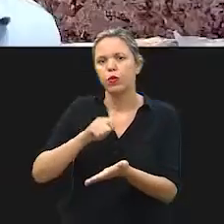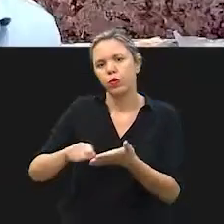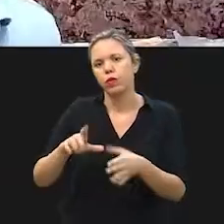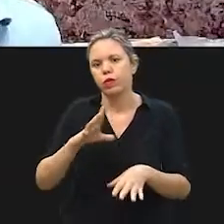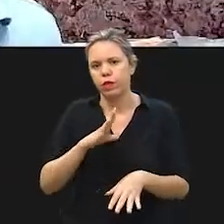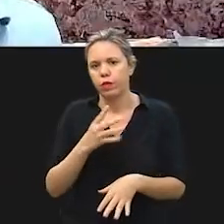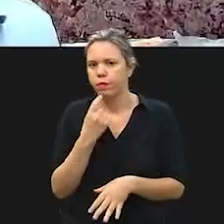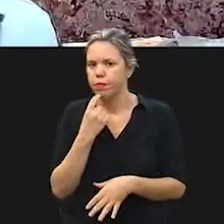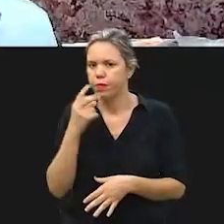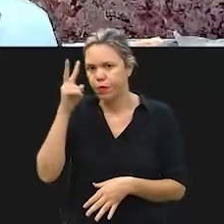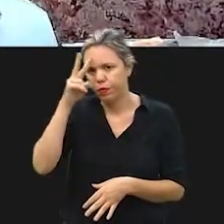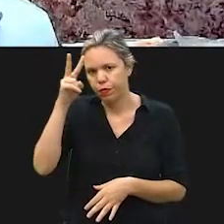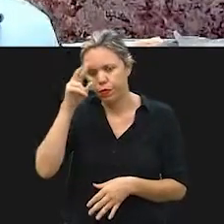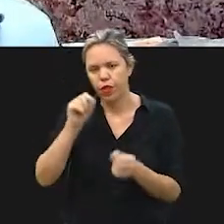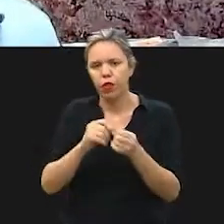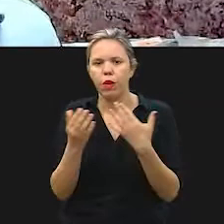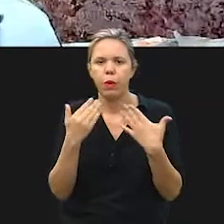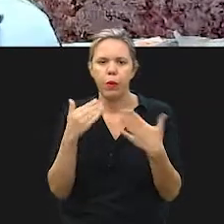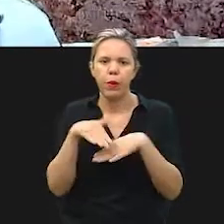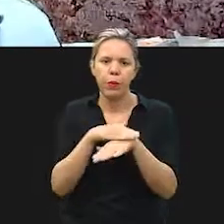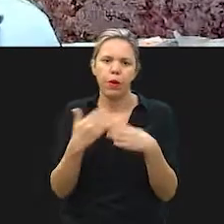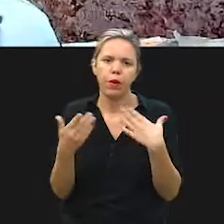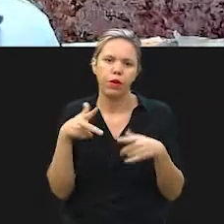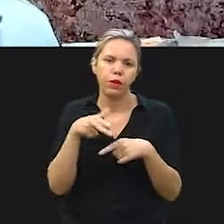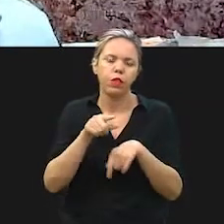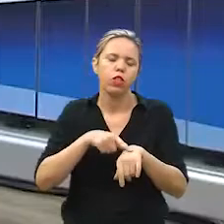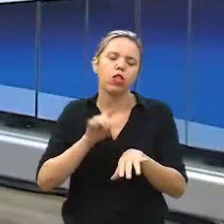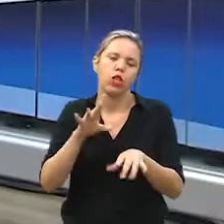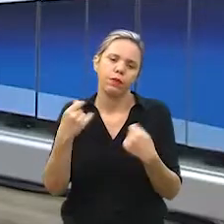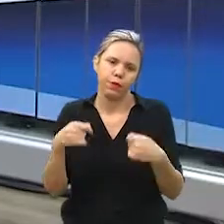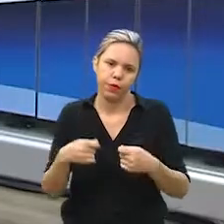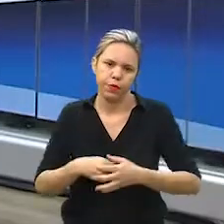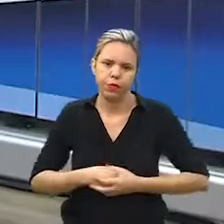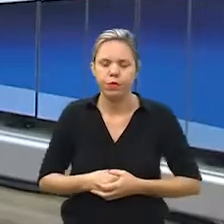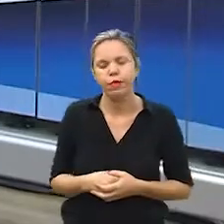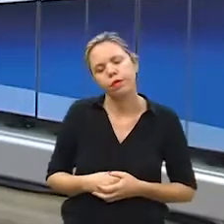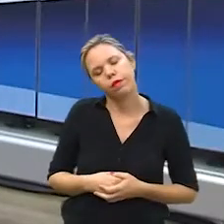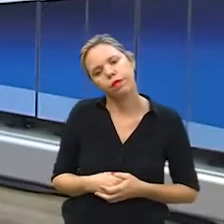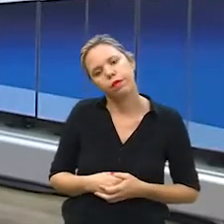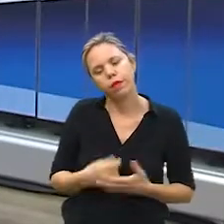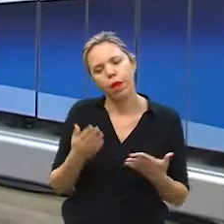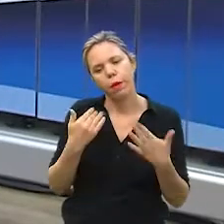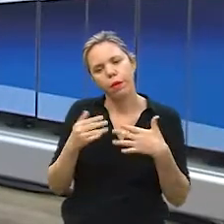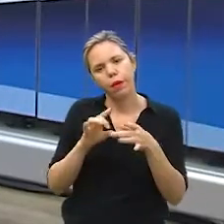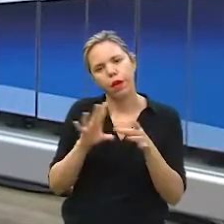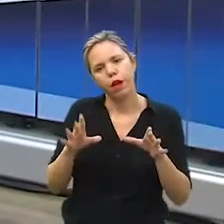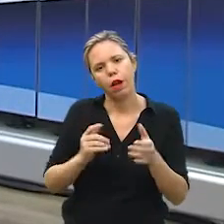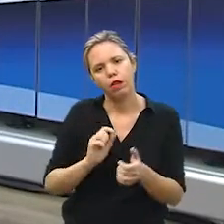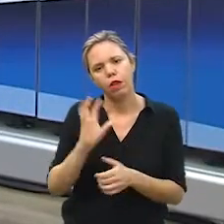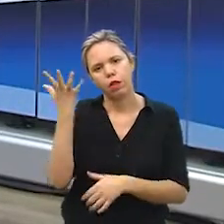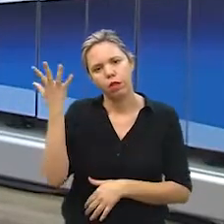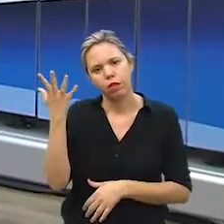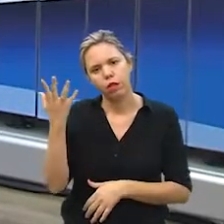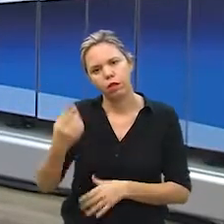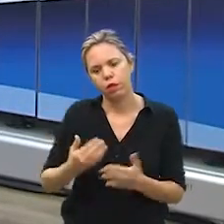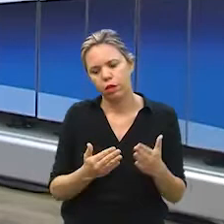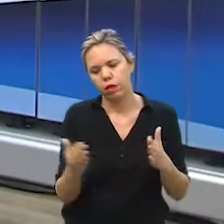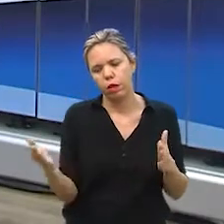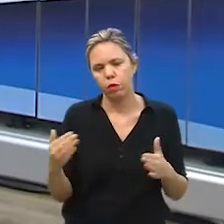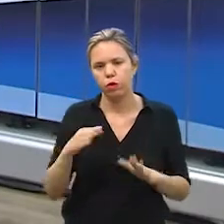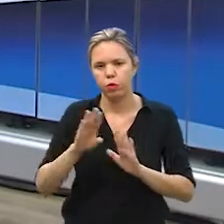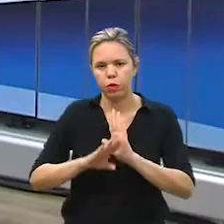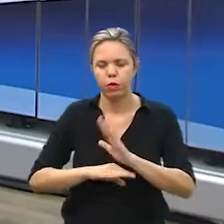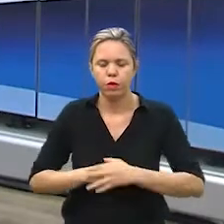Campinas, lembrando que farei as interrupções apenas quando necessário e o debate ele acontece ao longo do